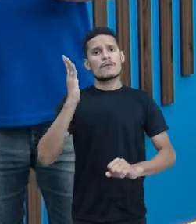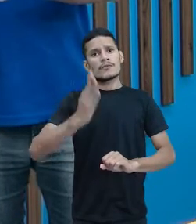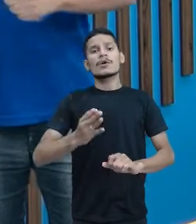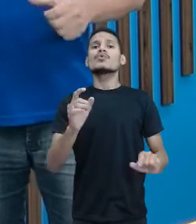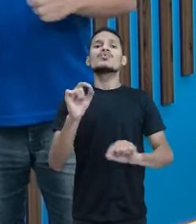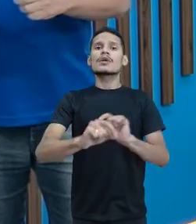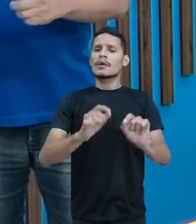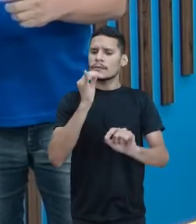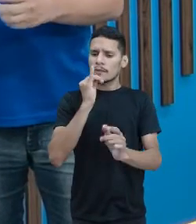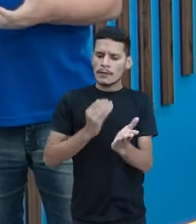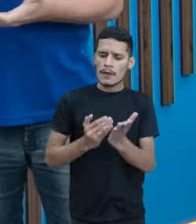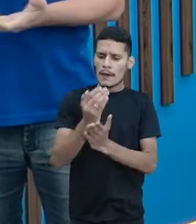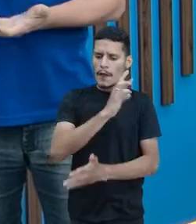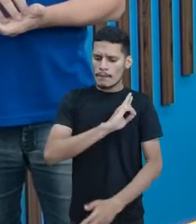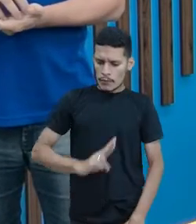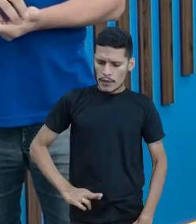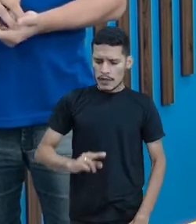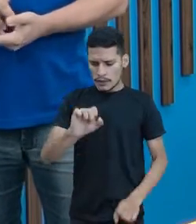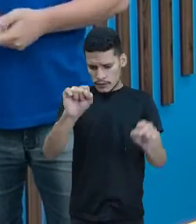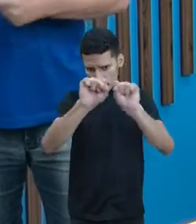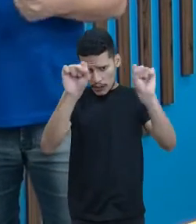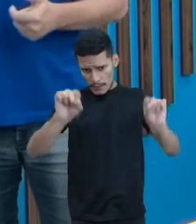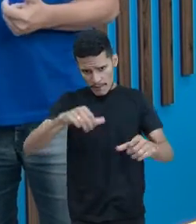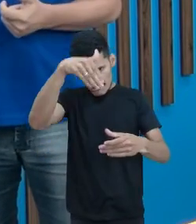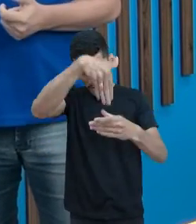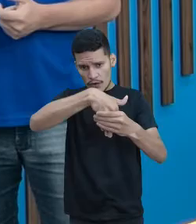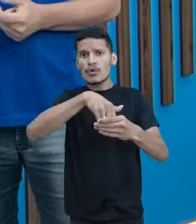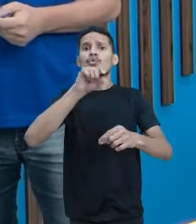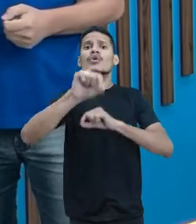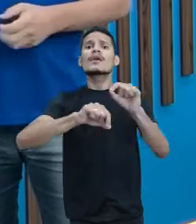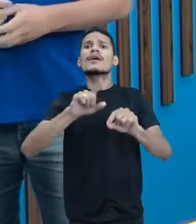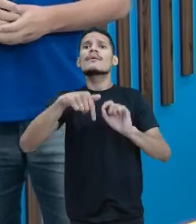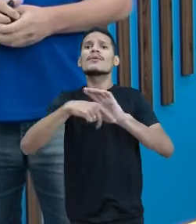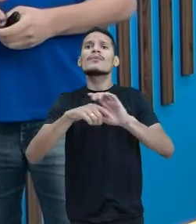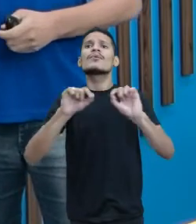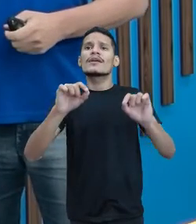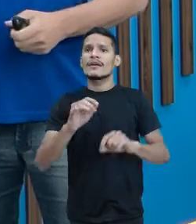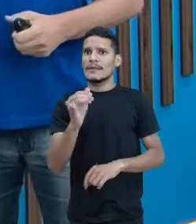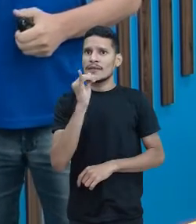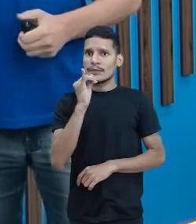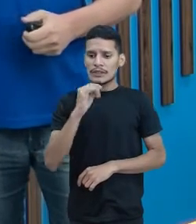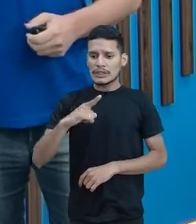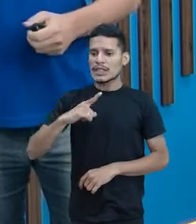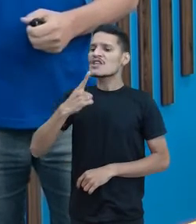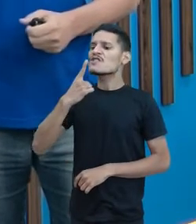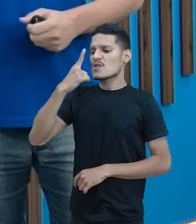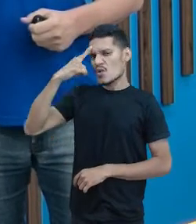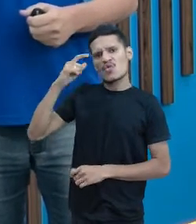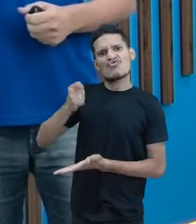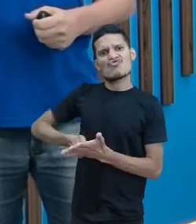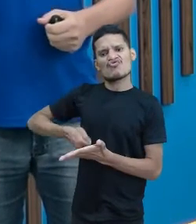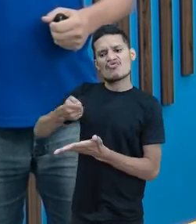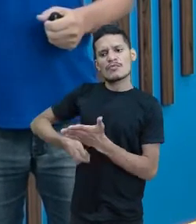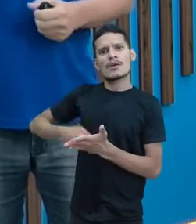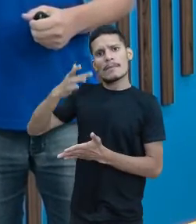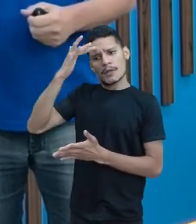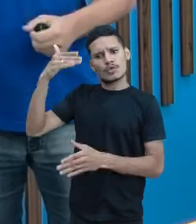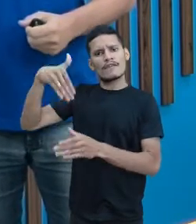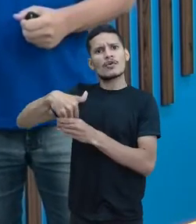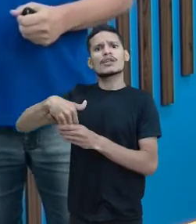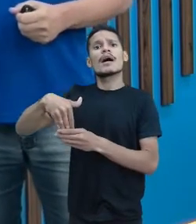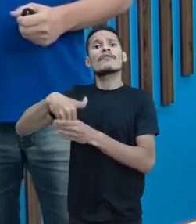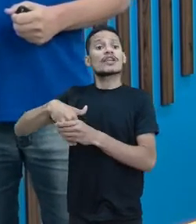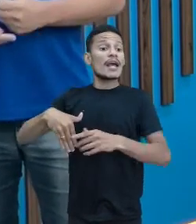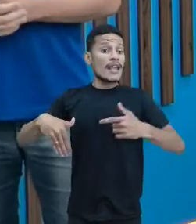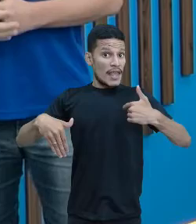que no início da República o sistema de voto era o que a gente chama de voto de cabresto, onde tem a figura do coronel lá obrigando o trabalhador a votar em quem ele